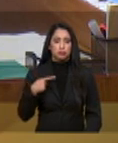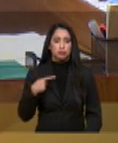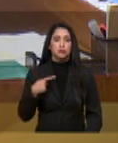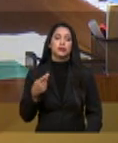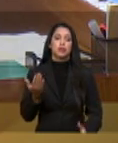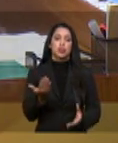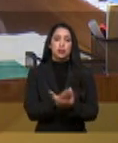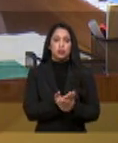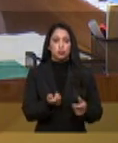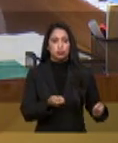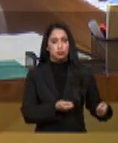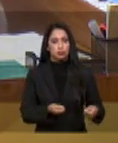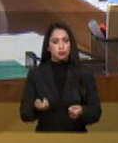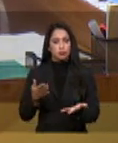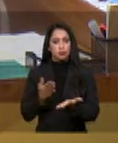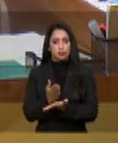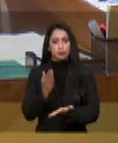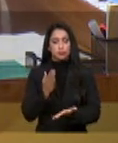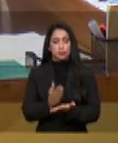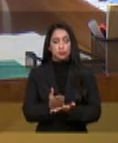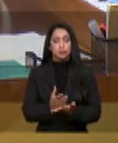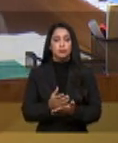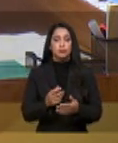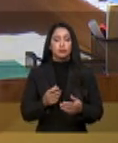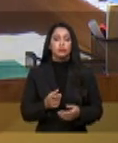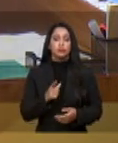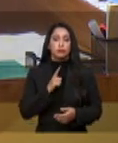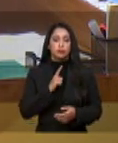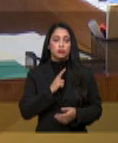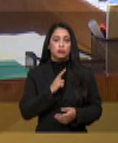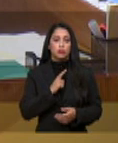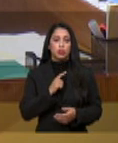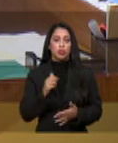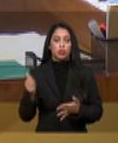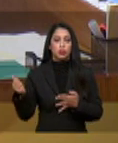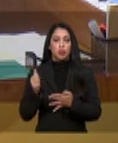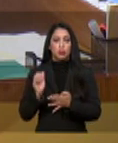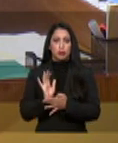ação. Foram admitidos terceiros na condição de amicus curiae.